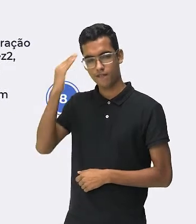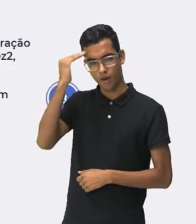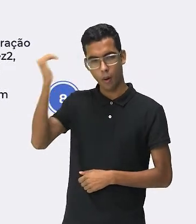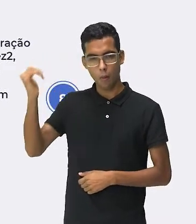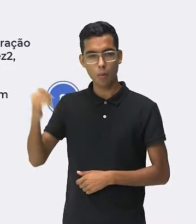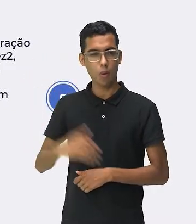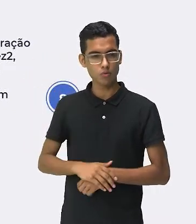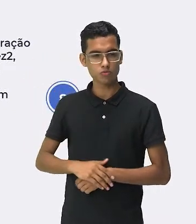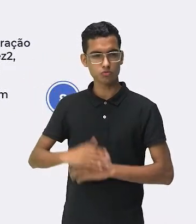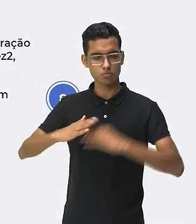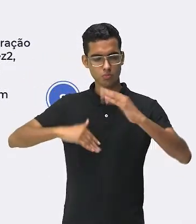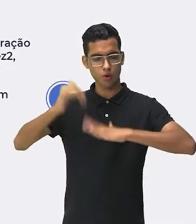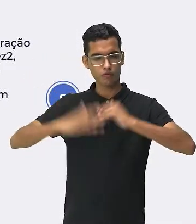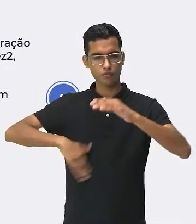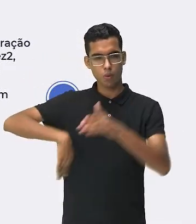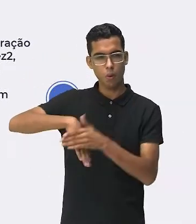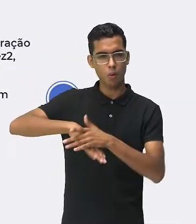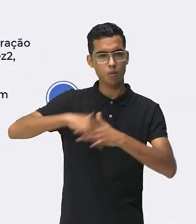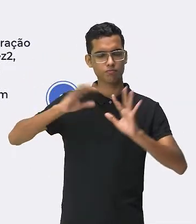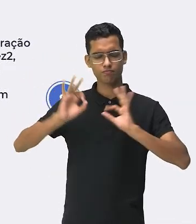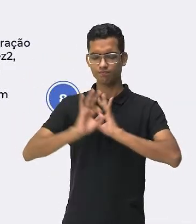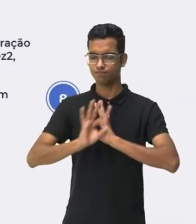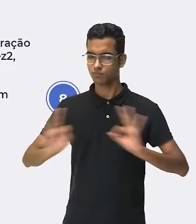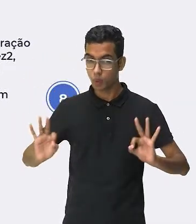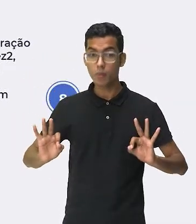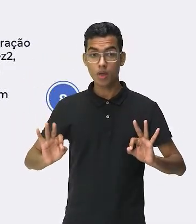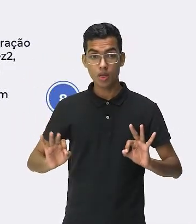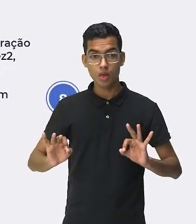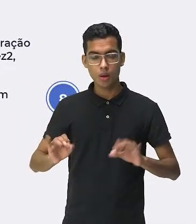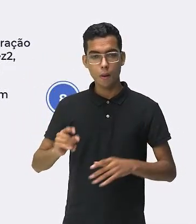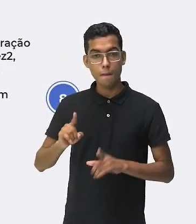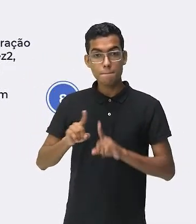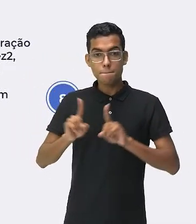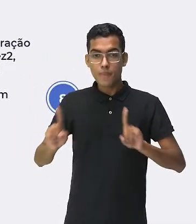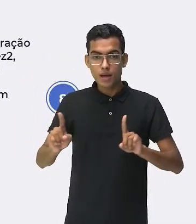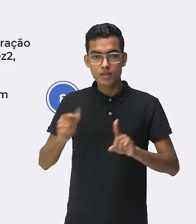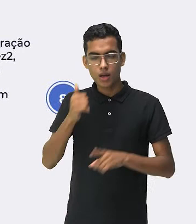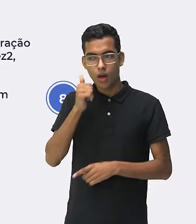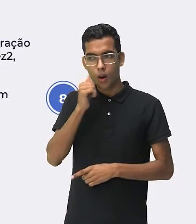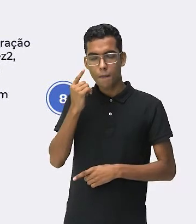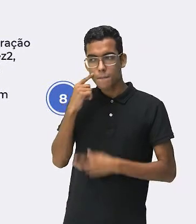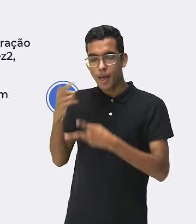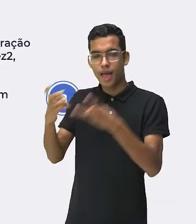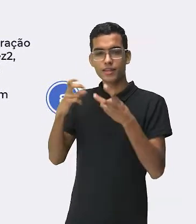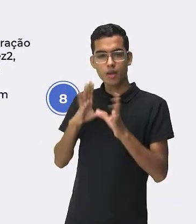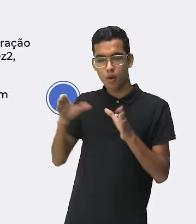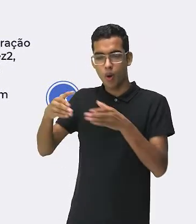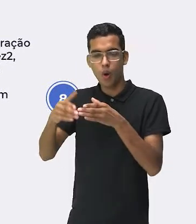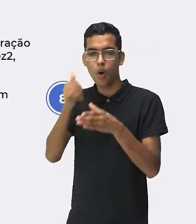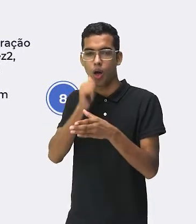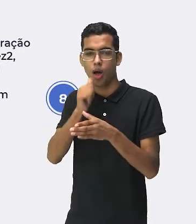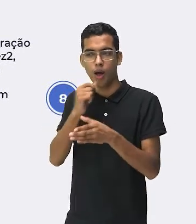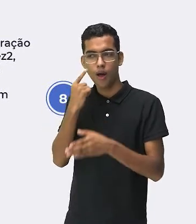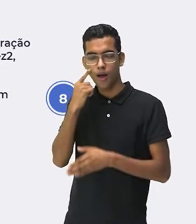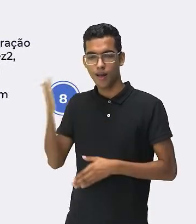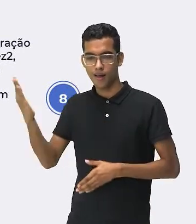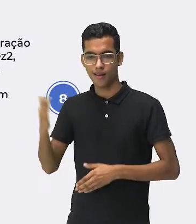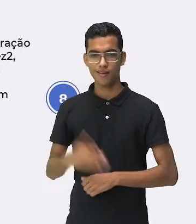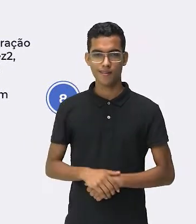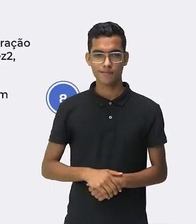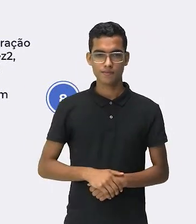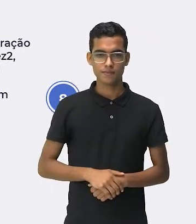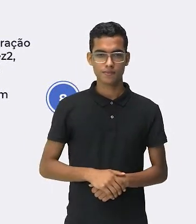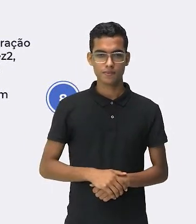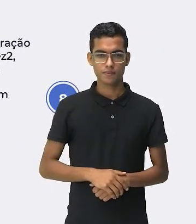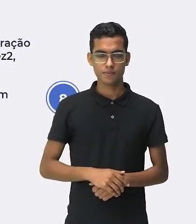jogador, né? Nós temos aí, em contrapartida, o salário anual de 1.696 jogadoras